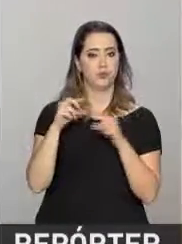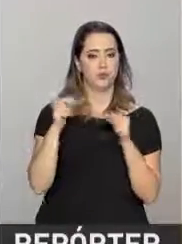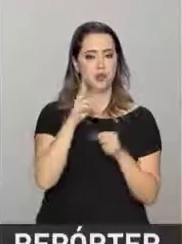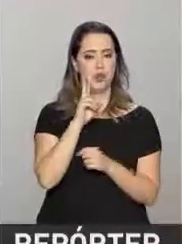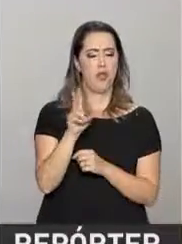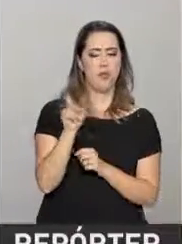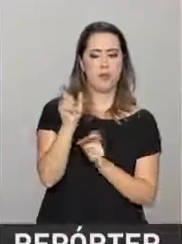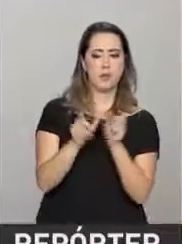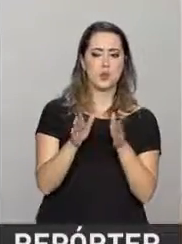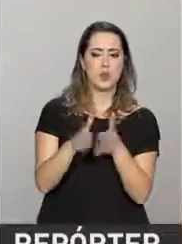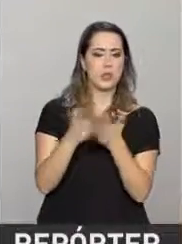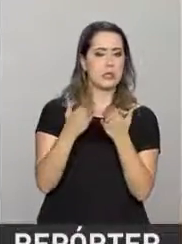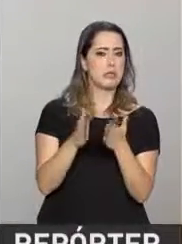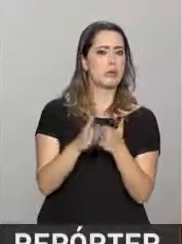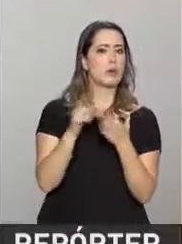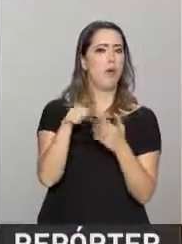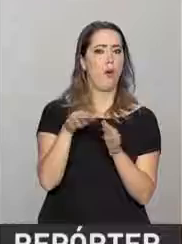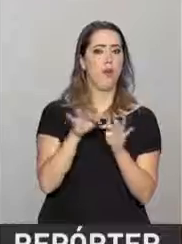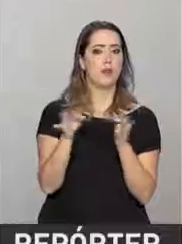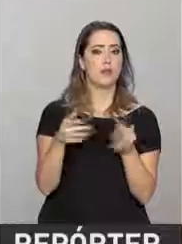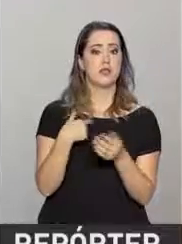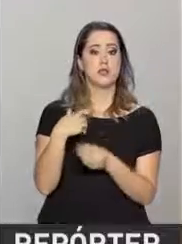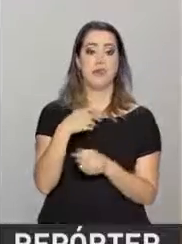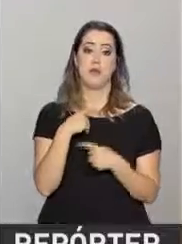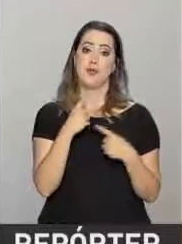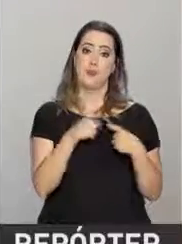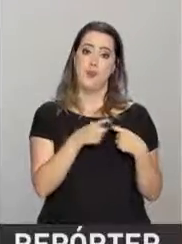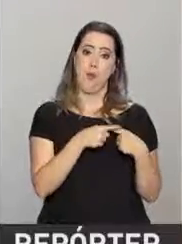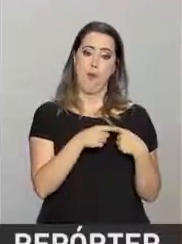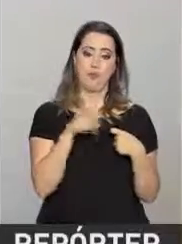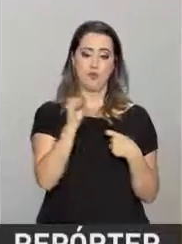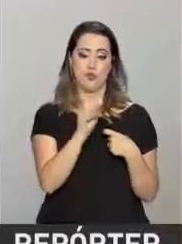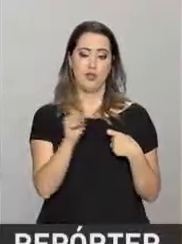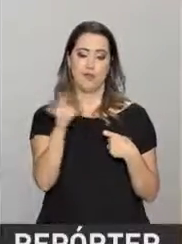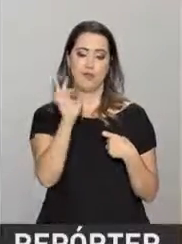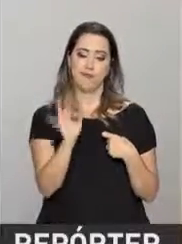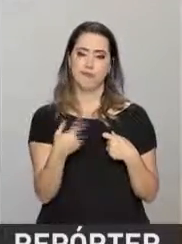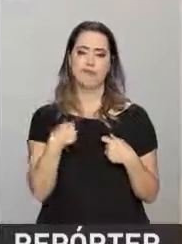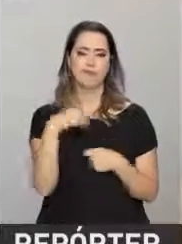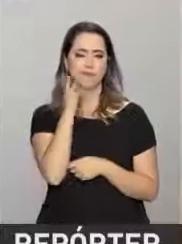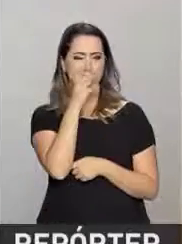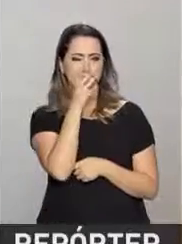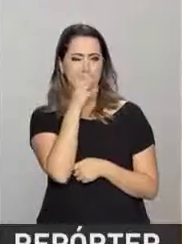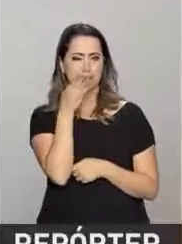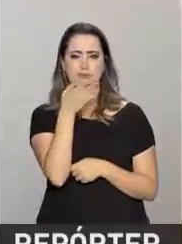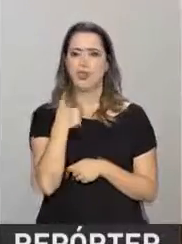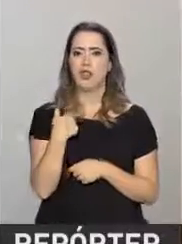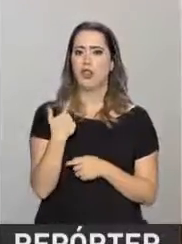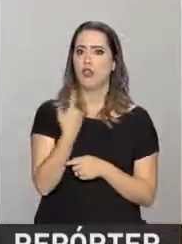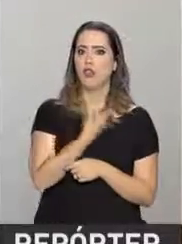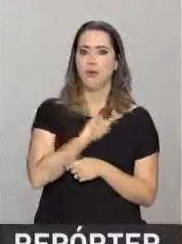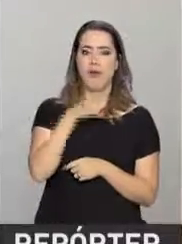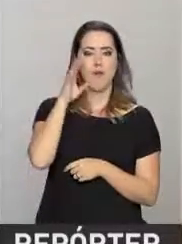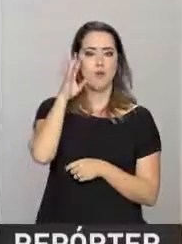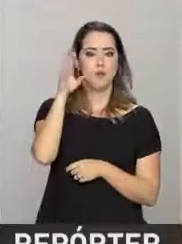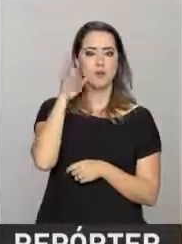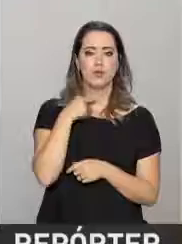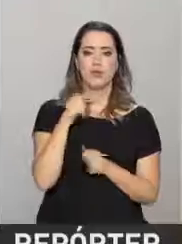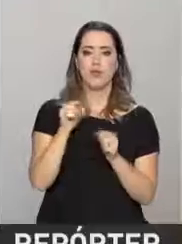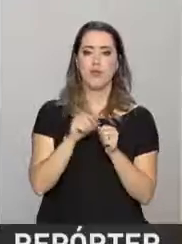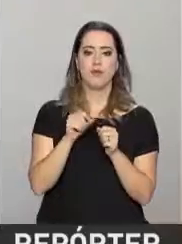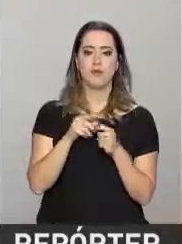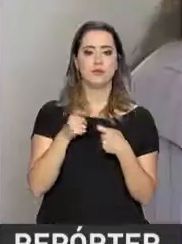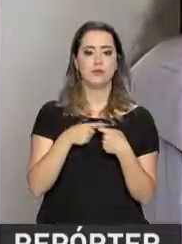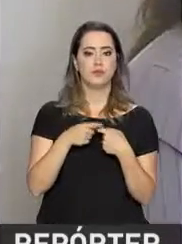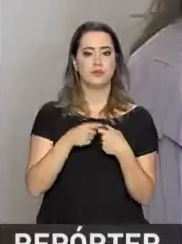bem humildes e os médicos cuidando muito bem deles e eu fiquei encantada então eu só em fazer medicina ainda mais trabalha no hospital